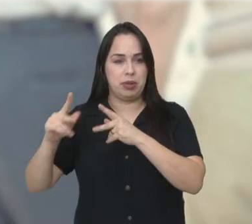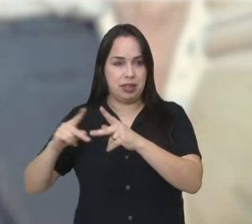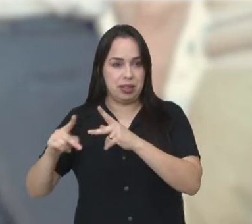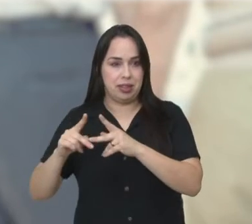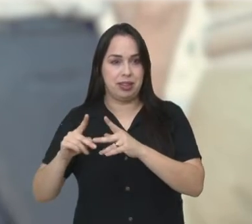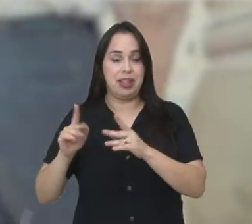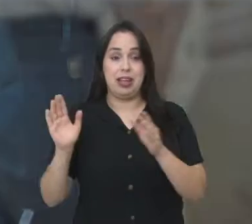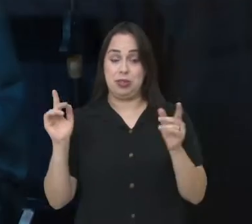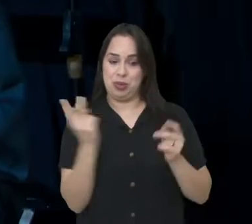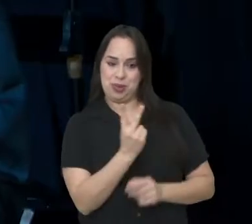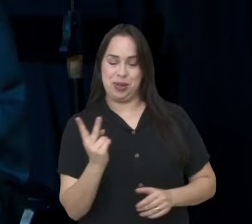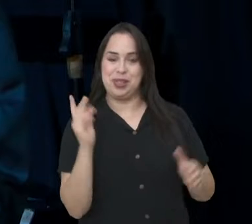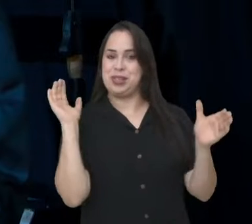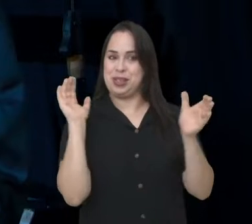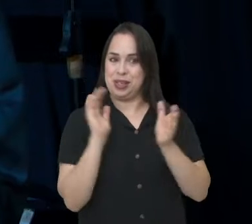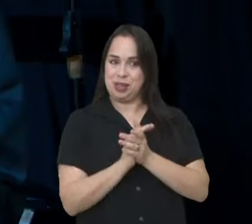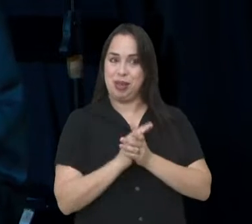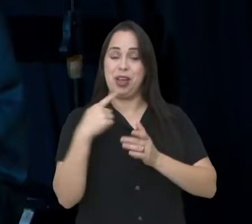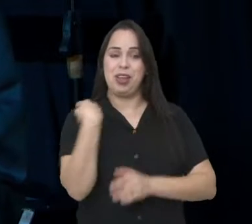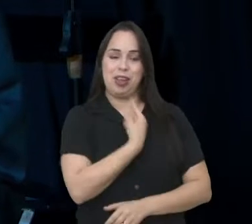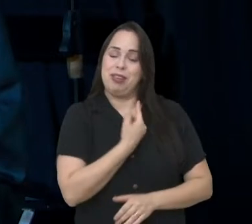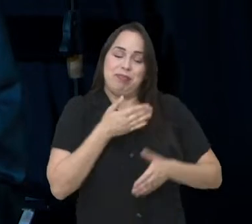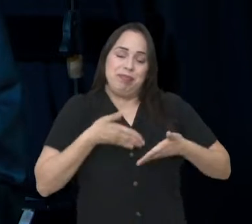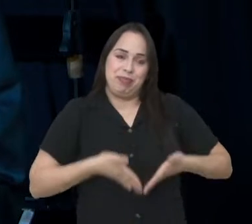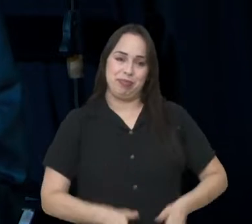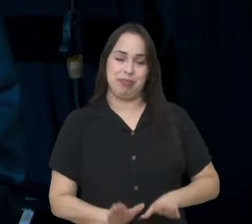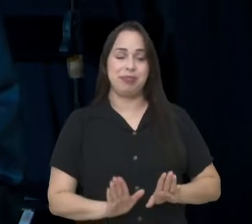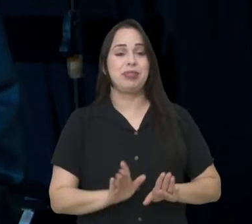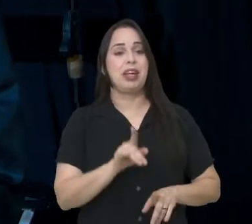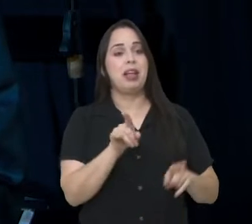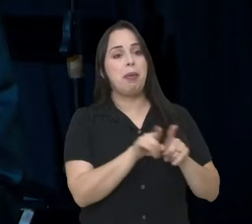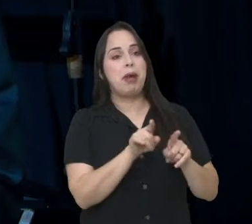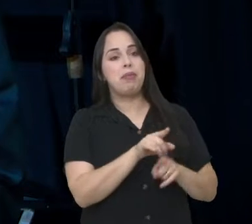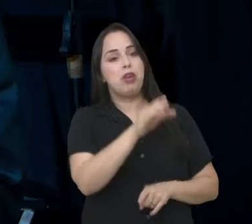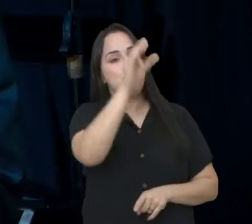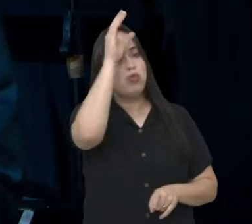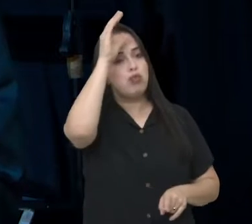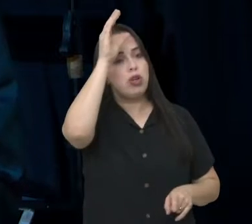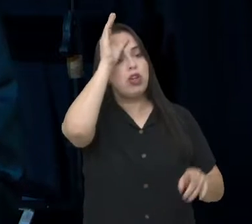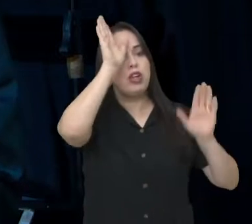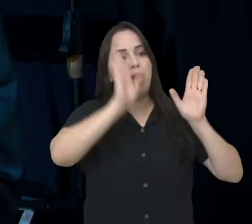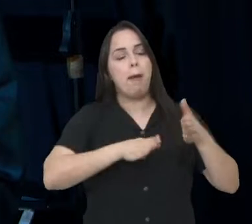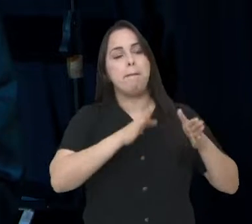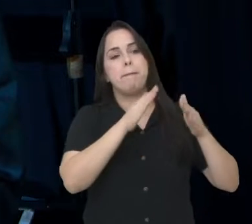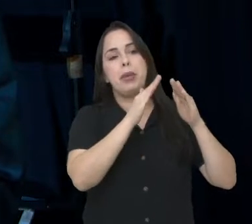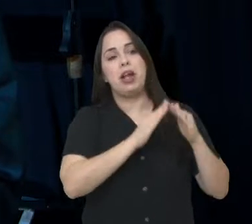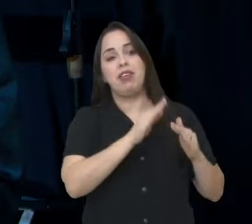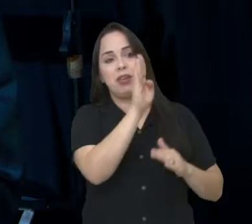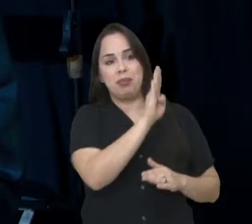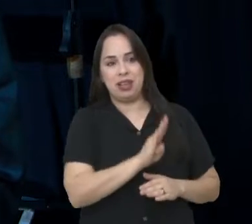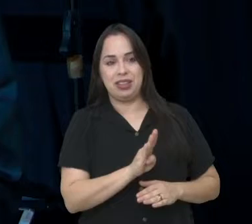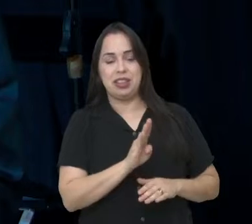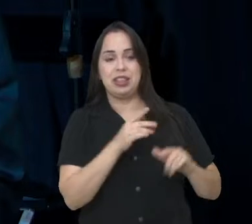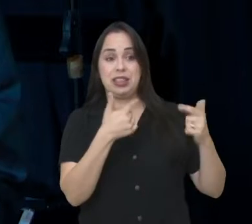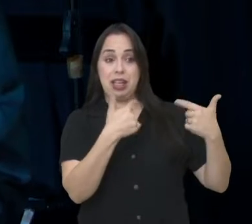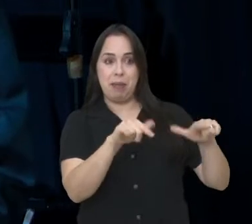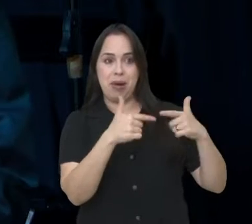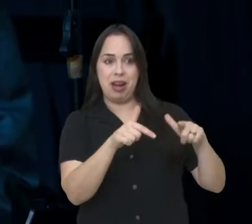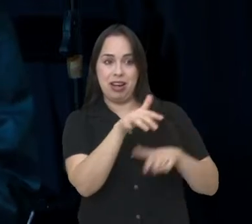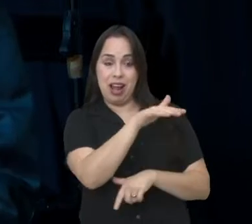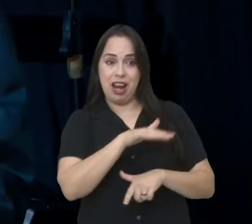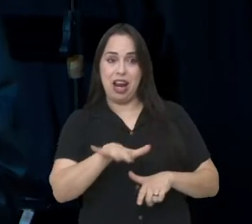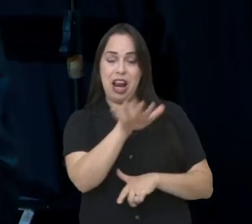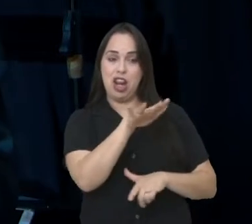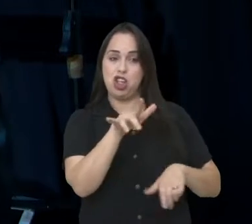nasceu. E como alguns irmãos mais velhos dele já estavam no Brasil, já estavam trabalhando na parte do